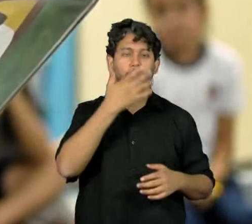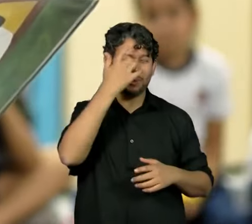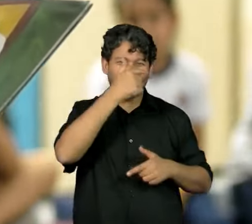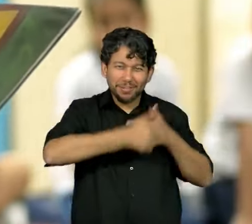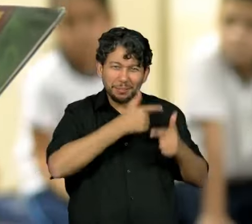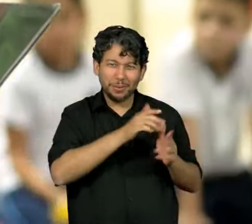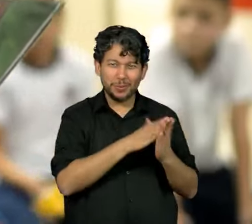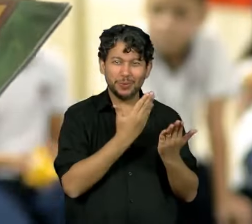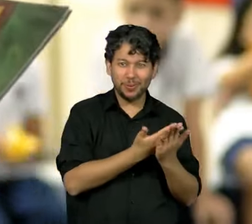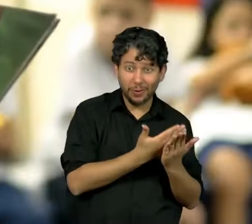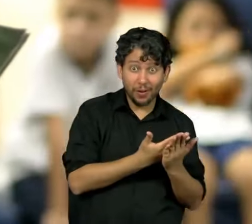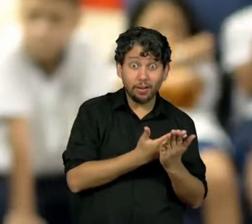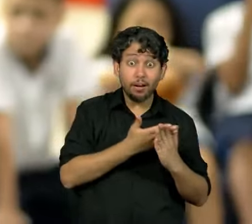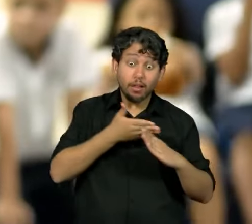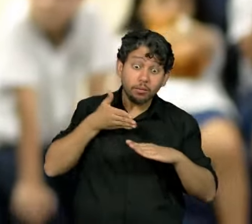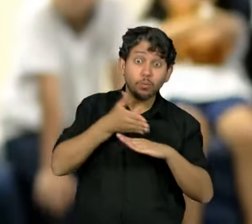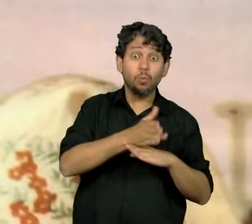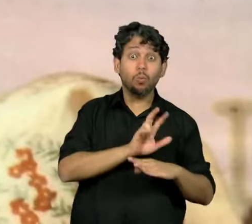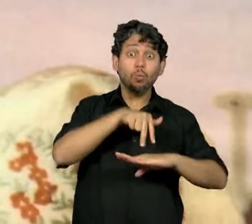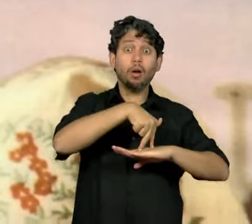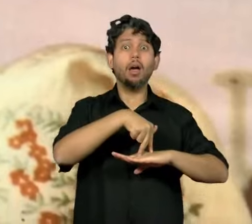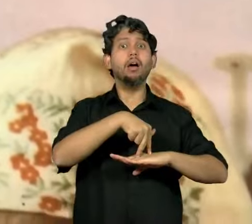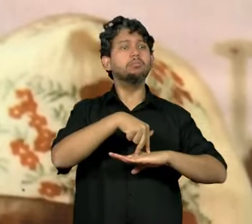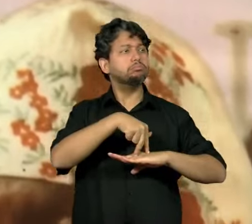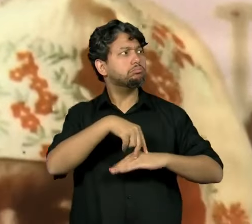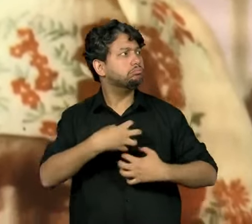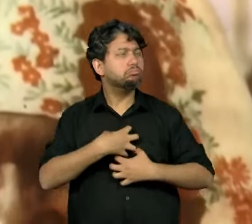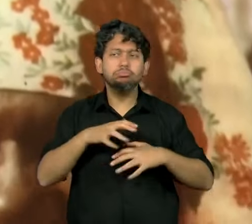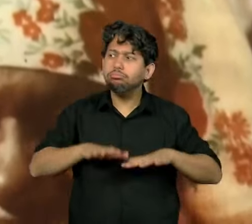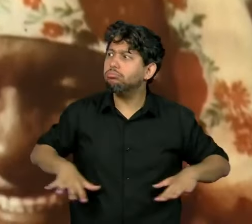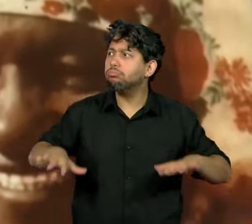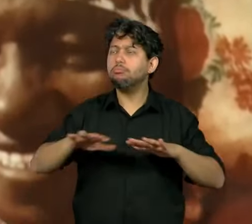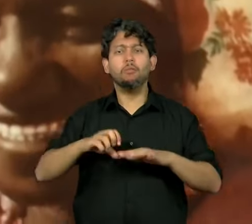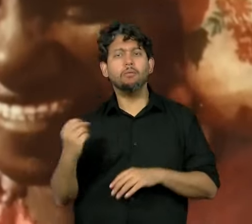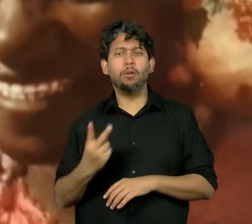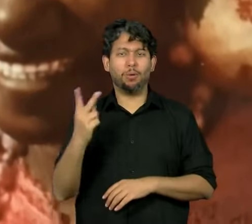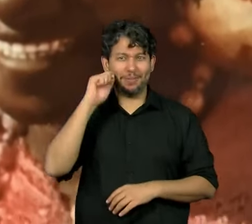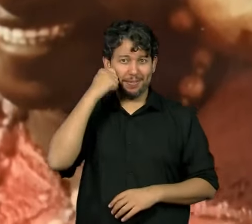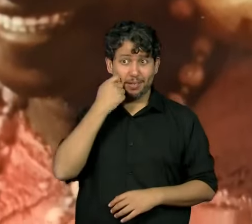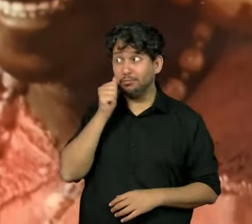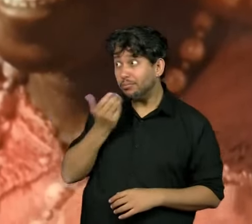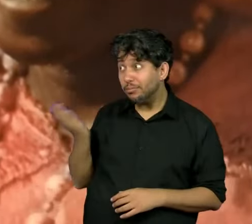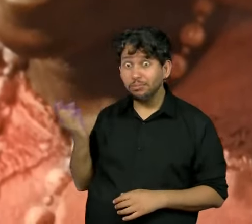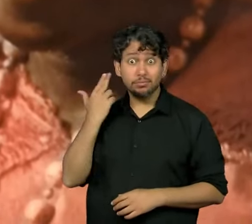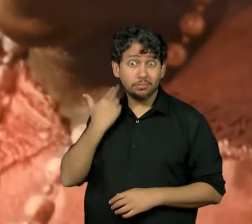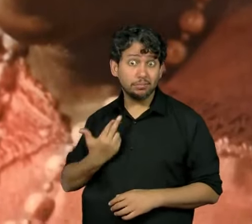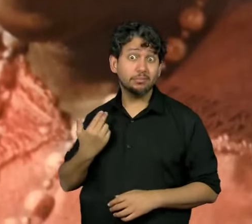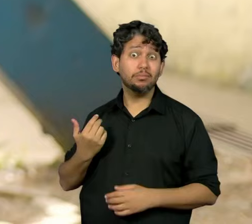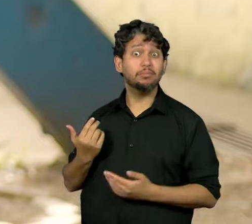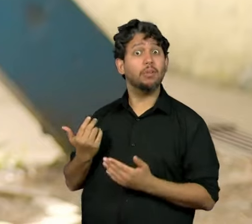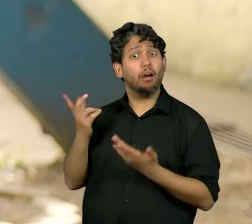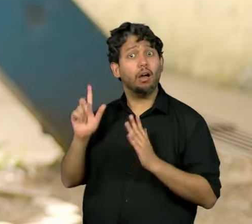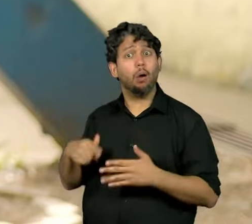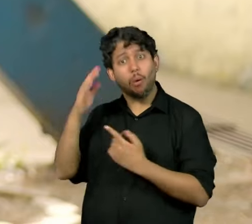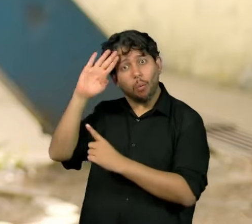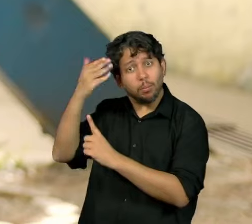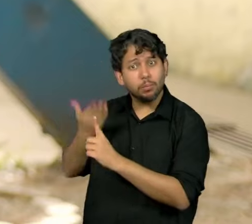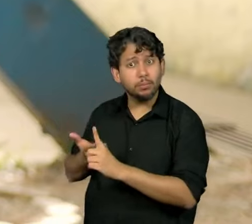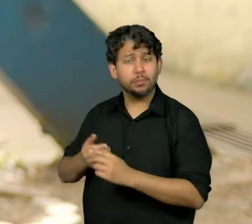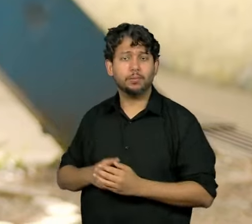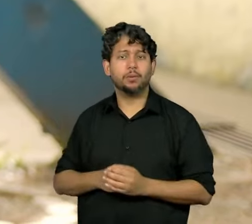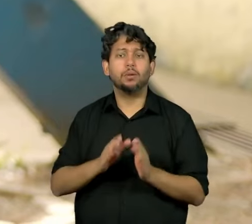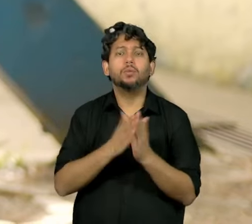estar num lugar que valoriza a cultura negra. Porque é um personagem negro como Carolina Maria de Jesus. Porque, na verdade, é isso, né? A